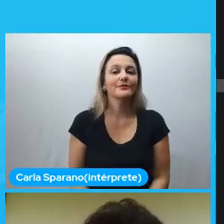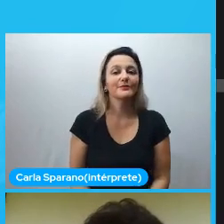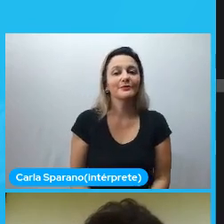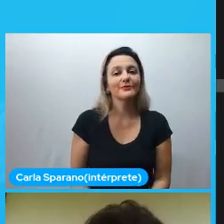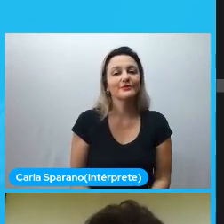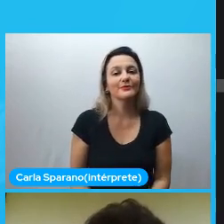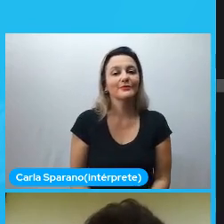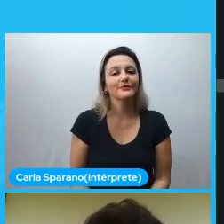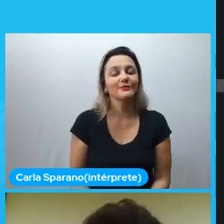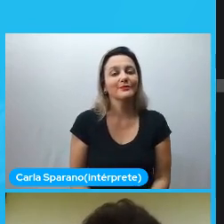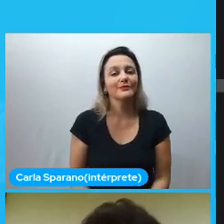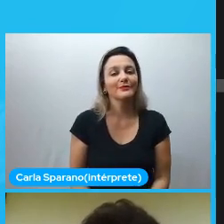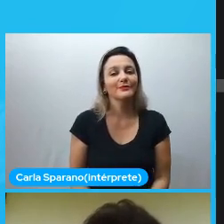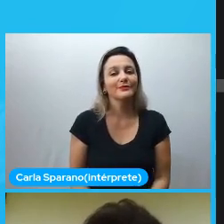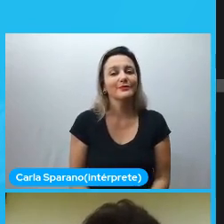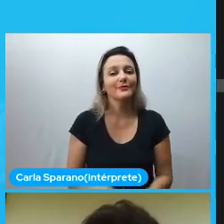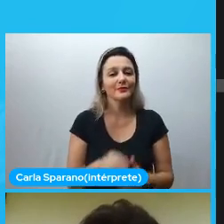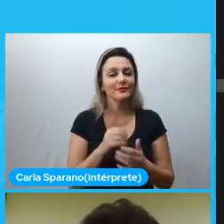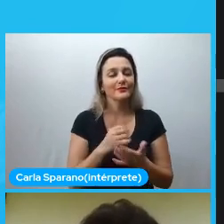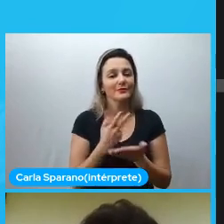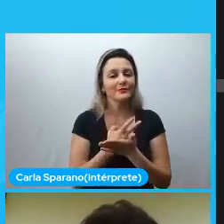Ah, ficou um negócio aqui errado.